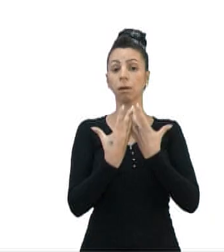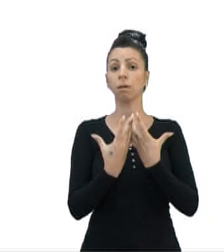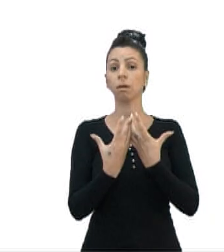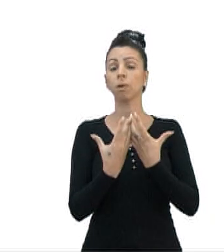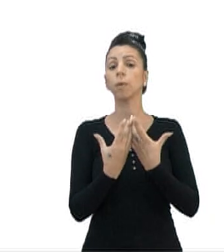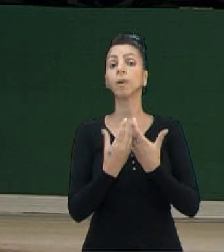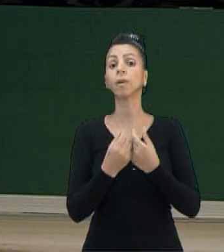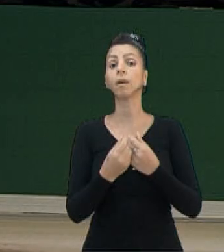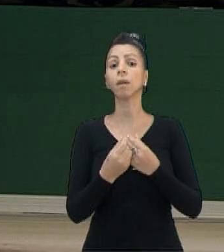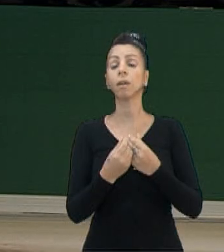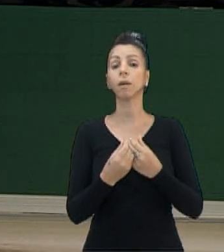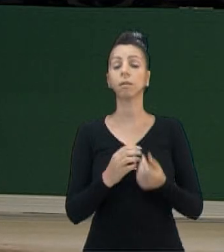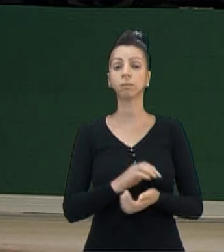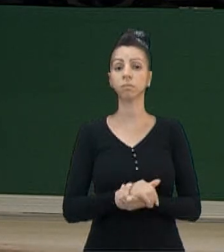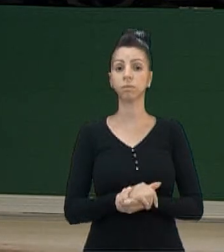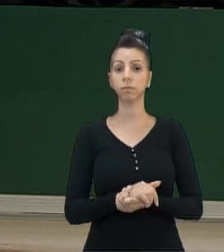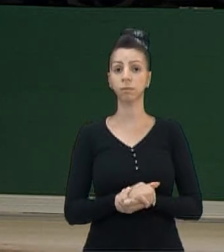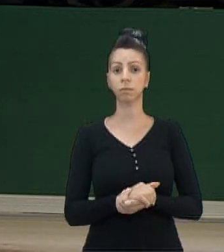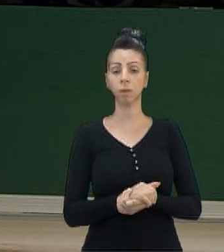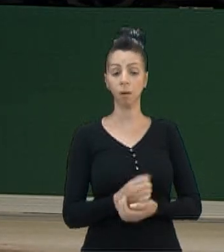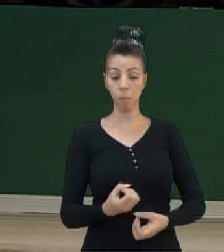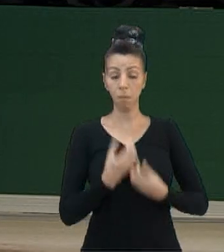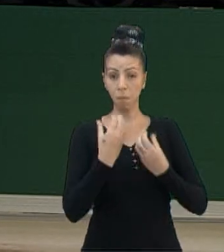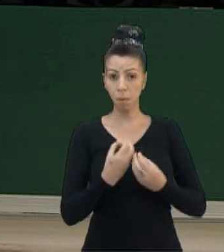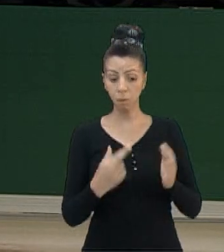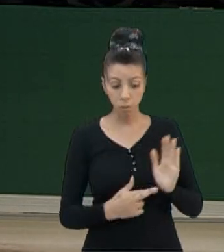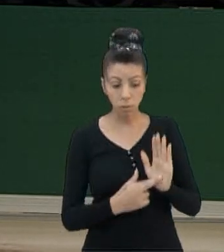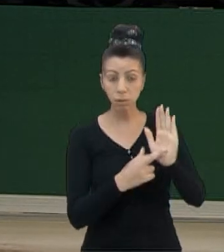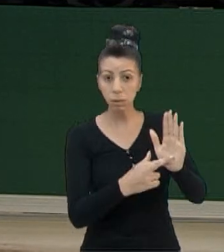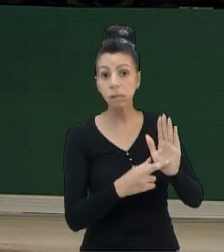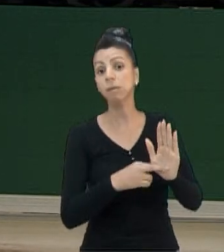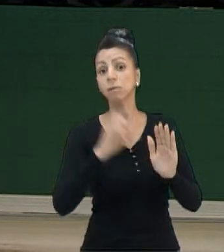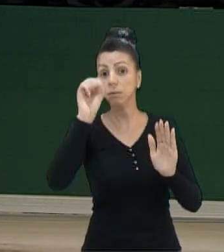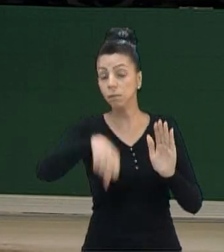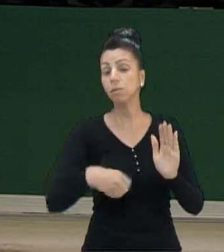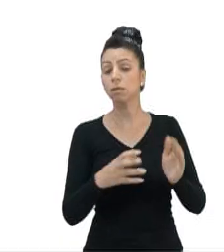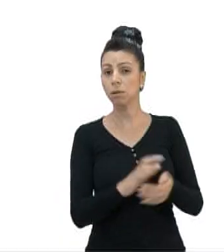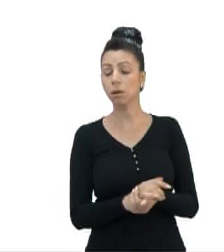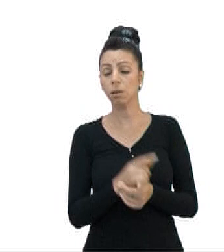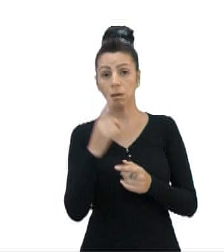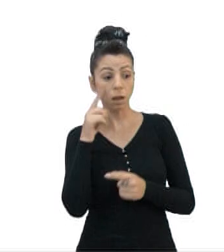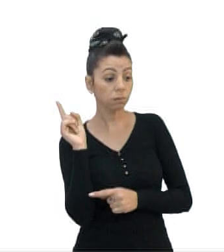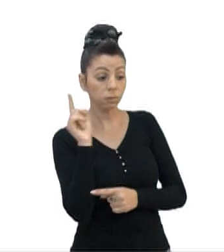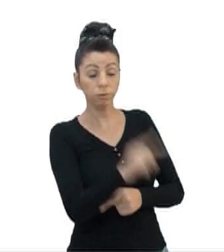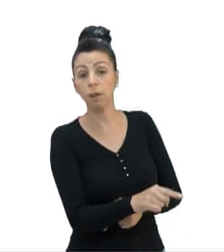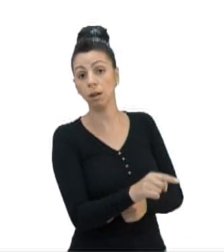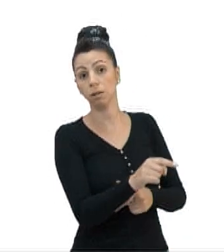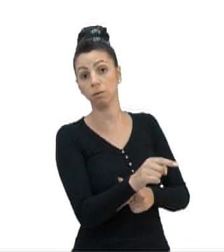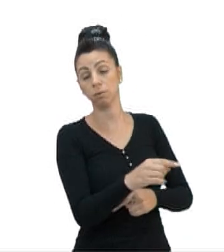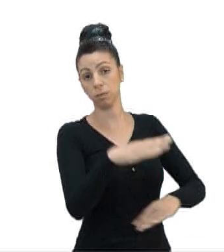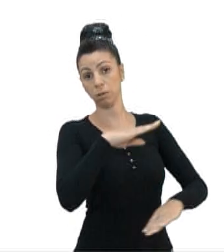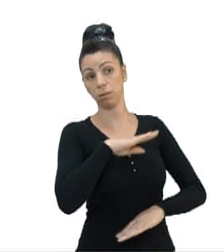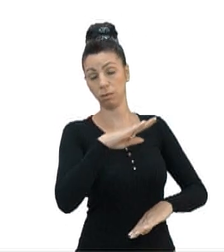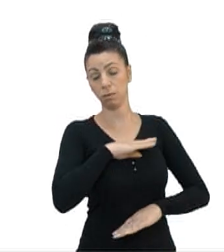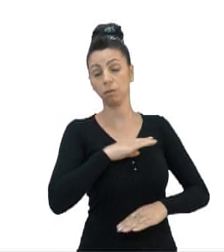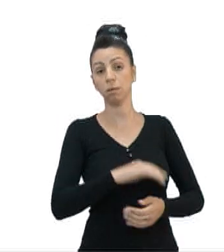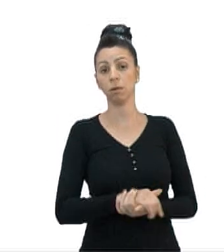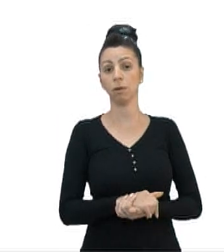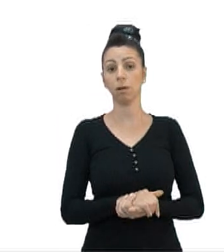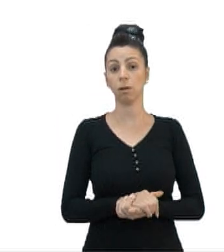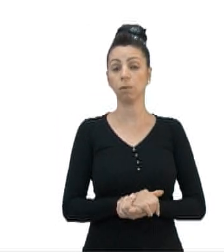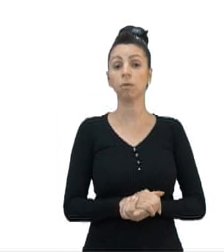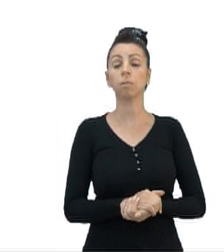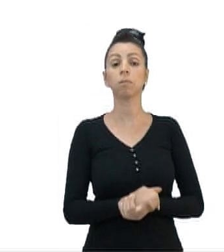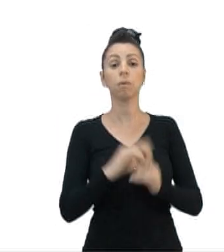gente já observou que sim, né? Ele está diante de uma cena. Então eu coloquei para vocês a cena de um homem comendo lixos,